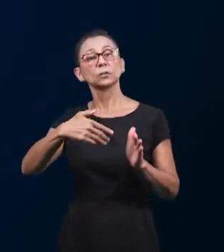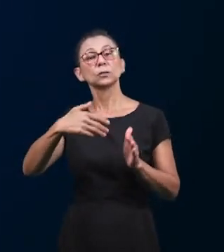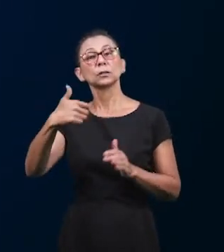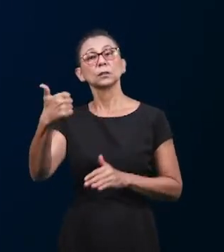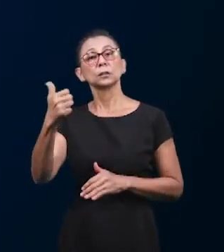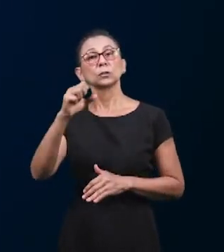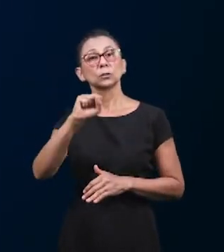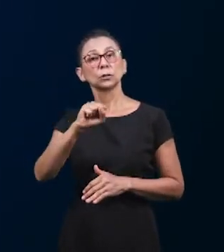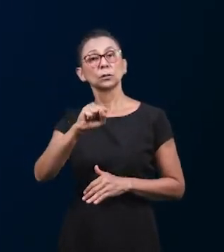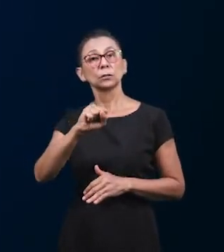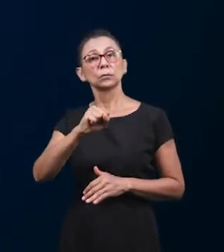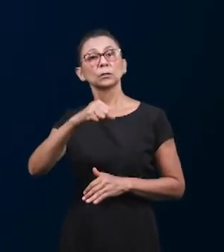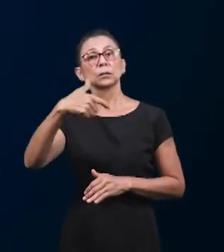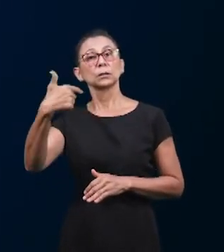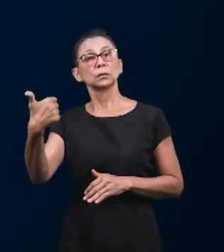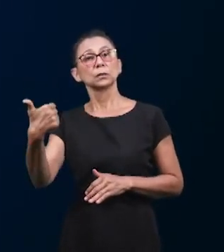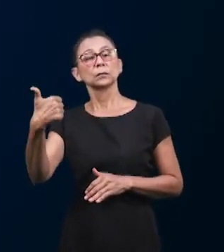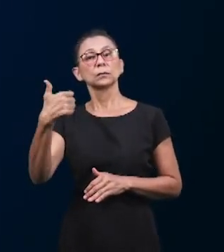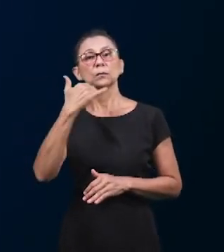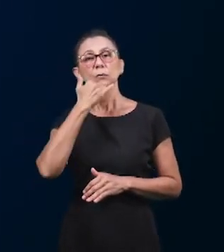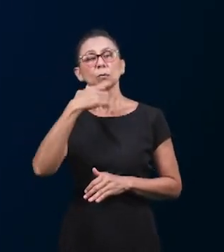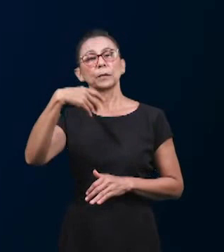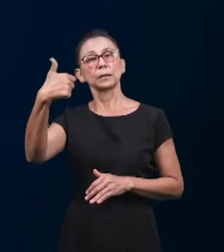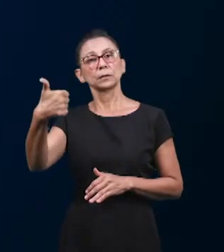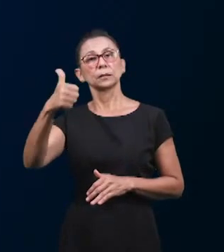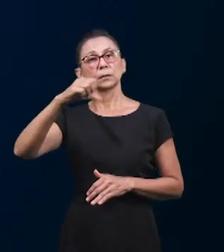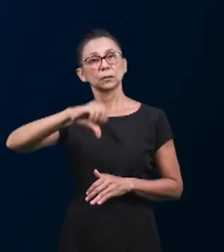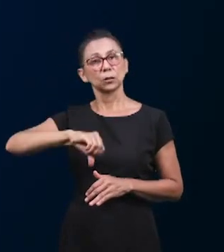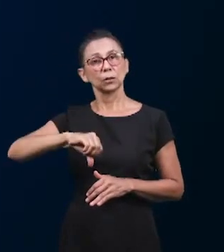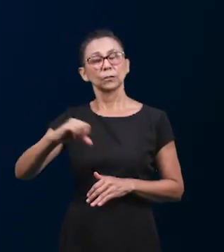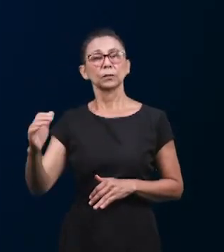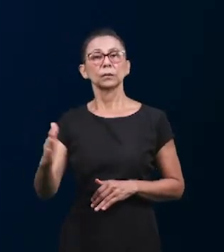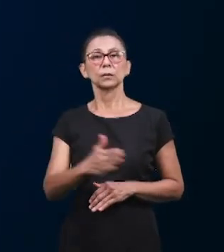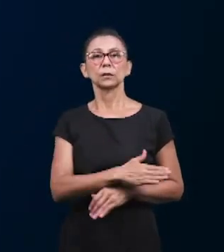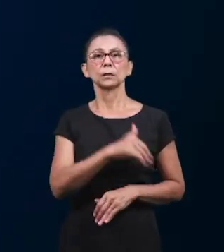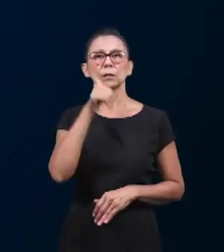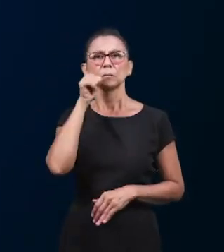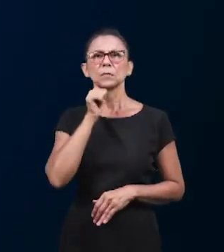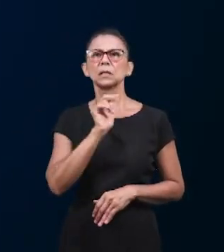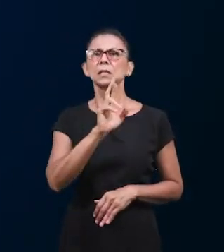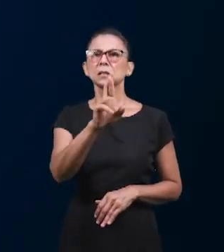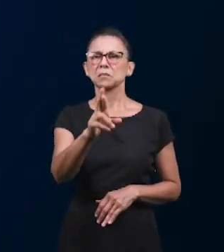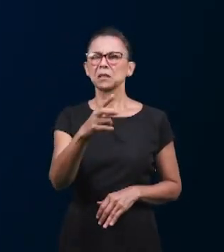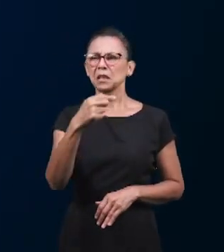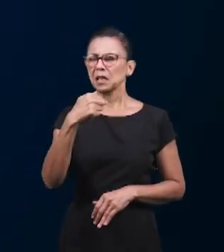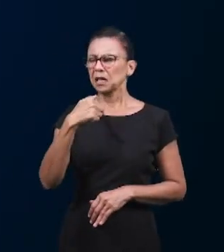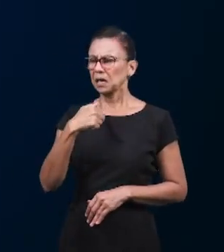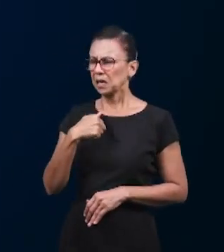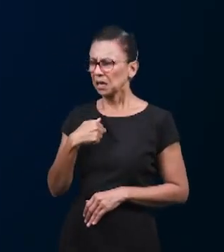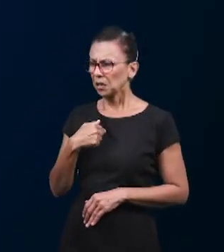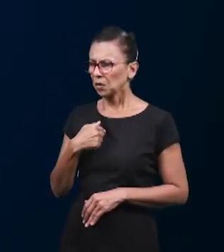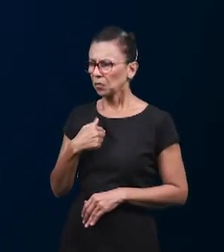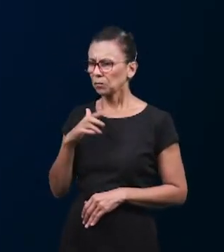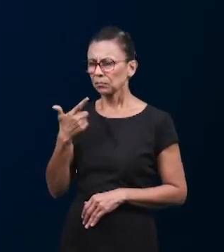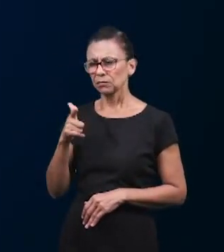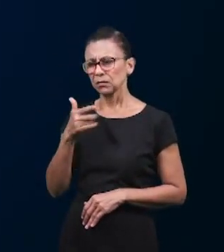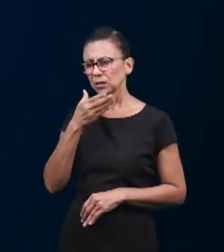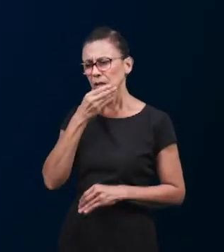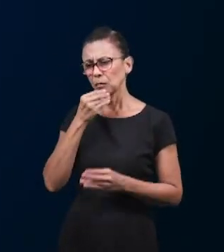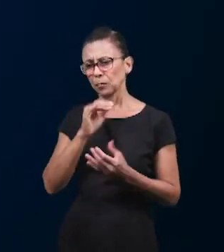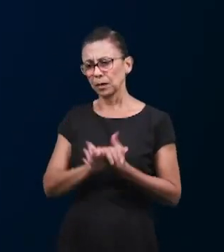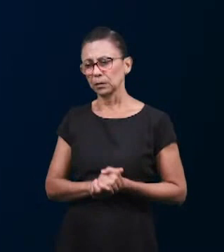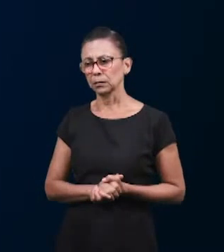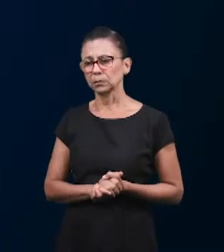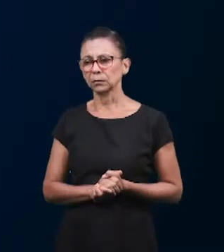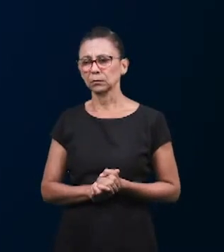18 e 19, que diz, a mulher respondeu e disse, não tenho marido. Disse